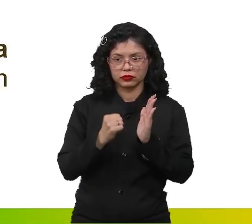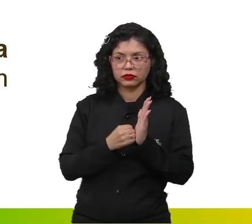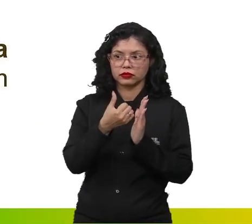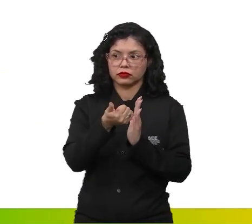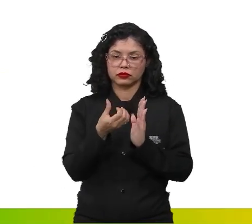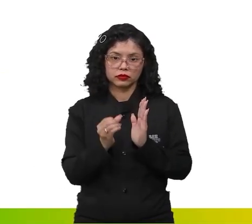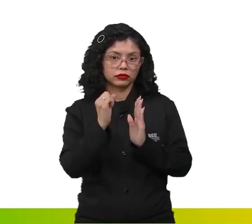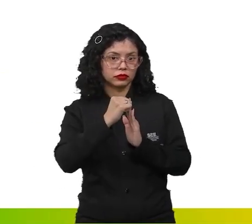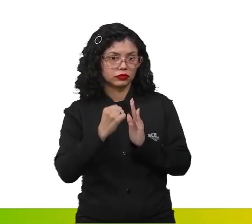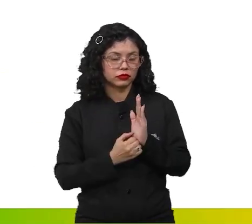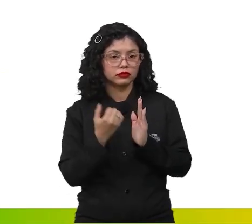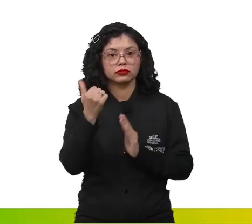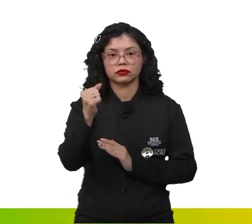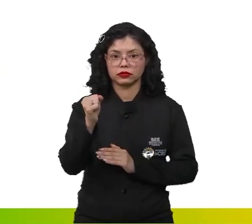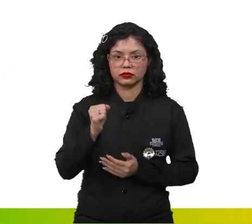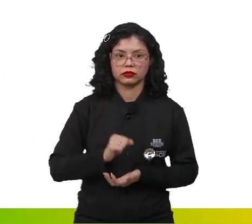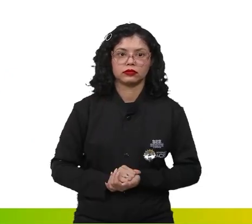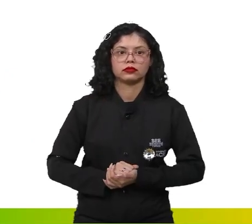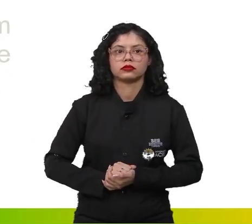XVI e XVIII.